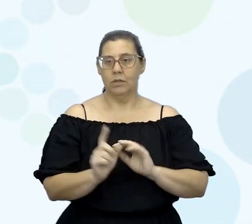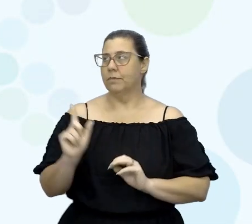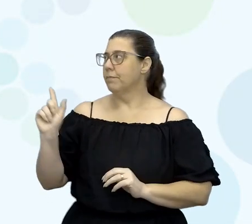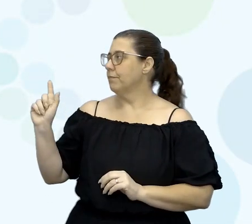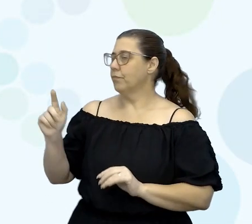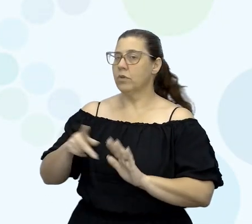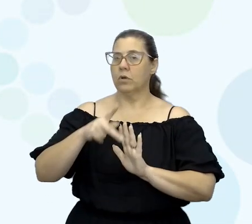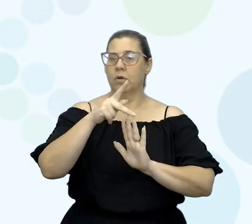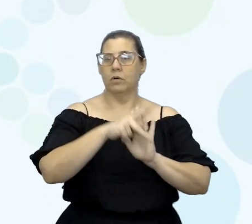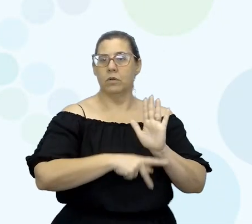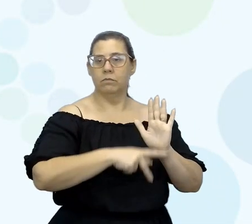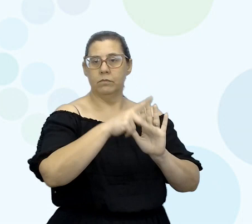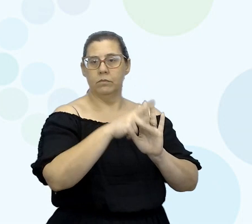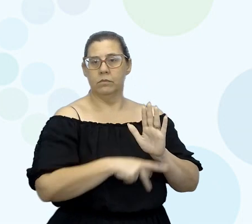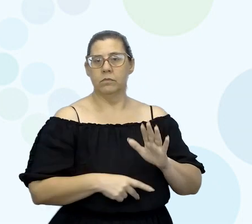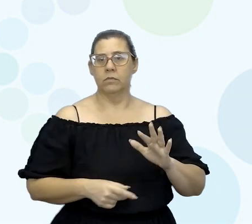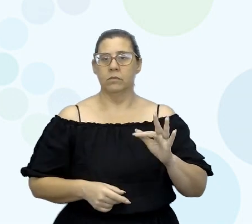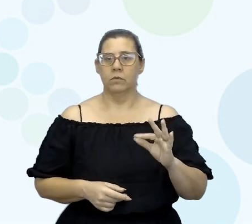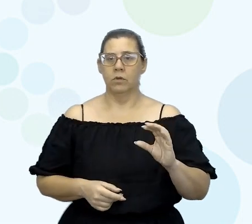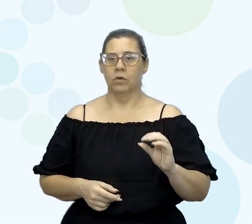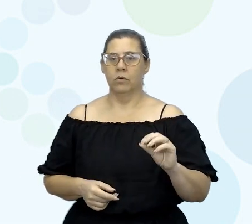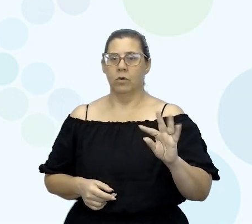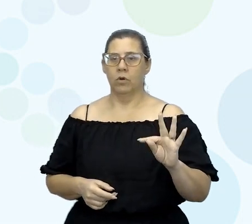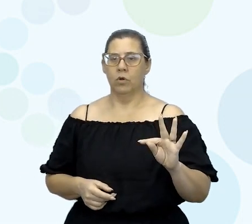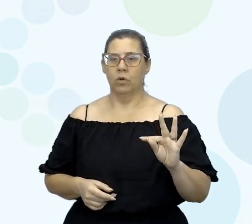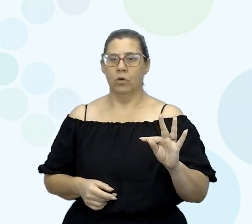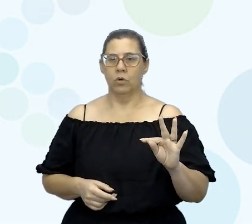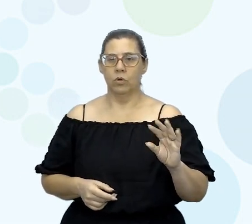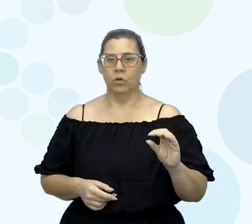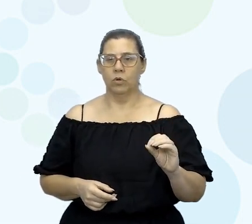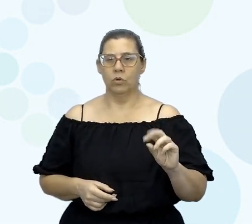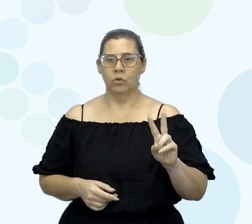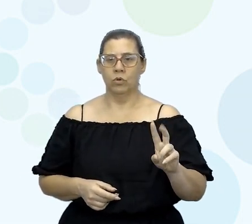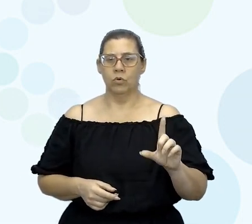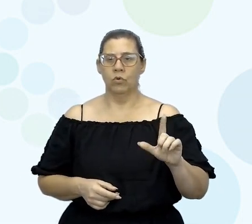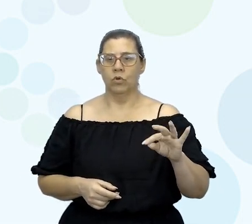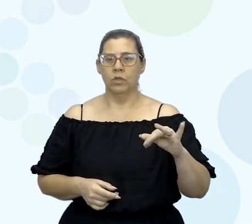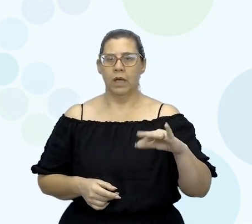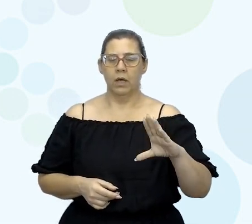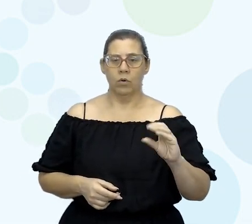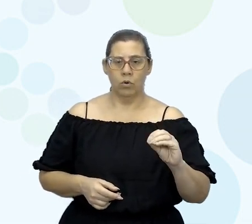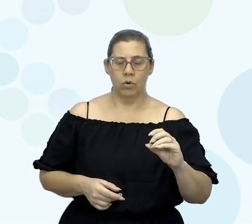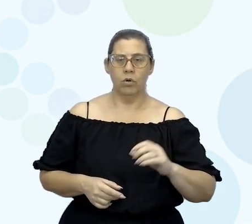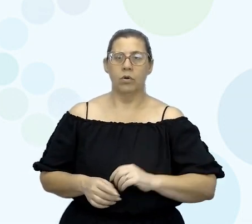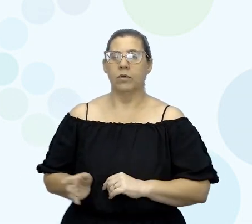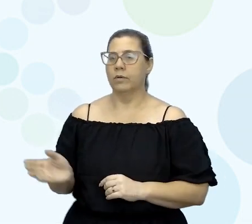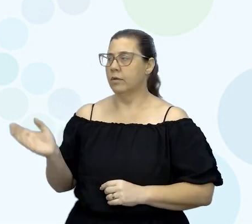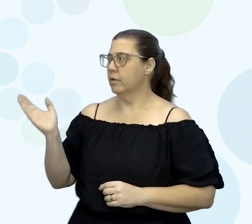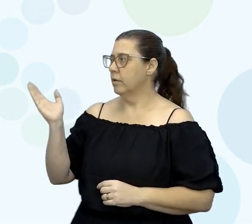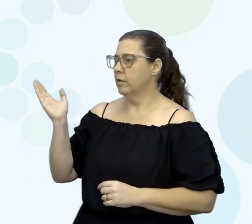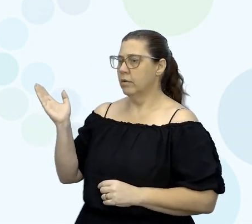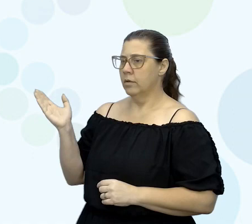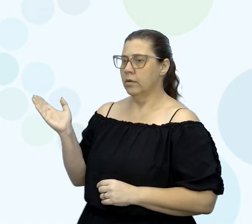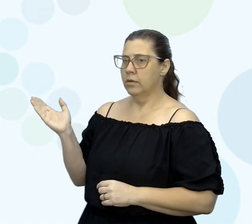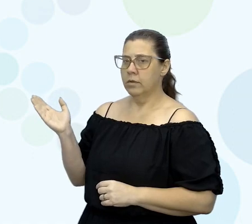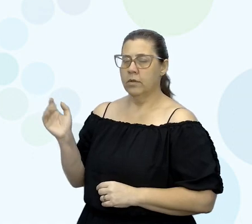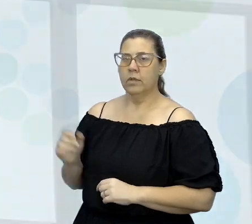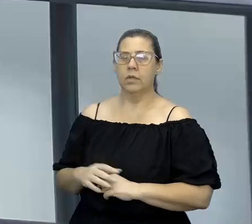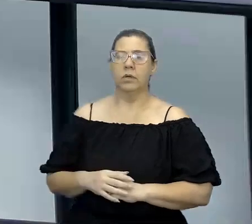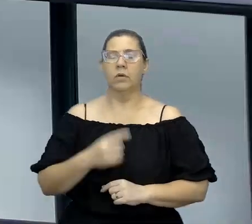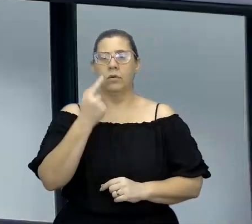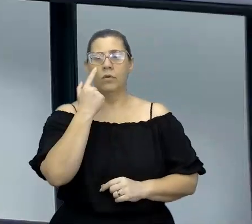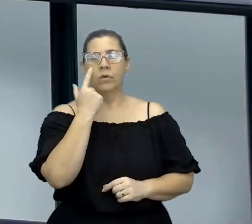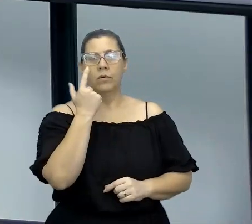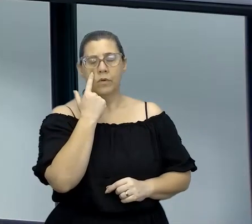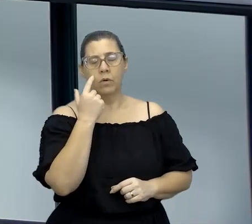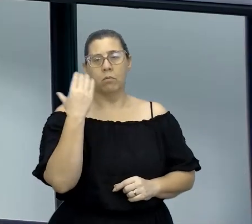projeto fotovoltaico, tá? Então, para fazer esse projeto fotovoltaico, não é, eu vou pegar e